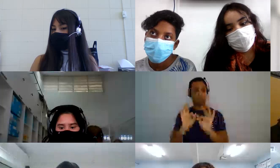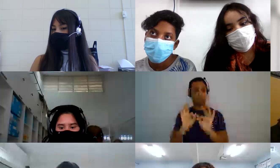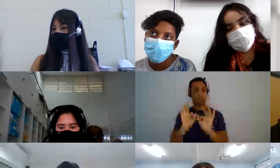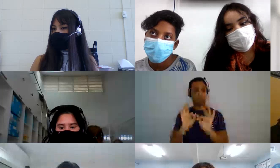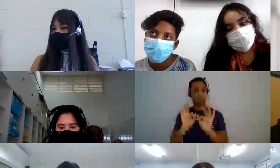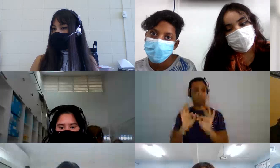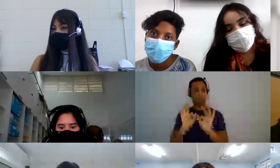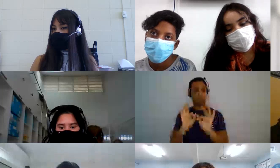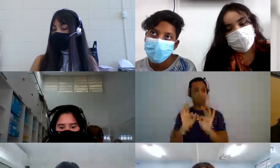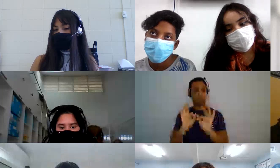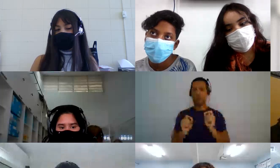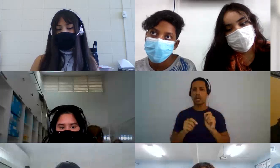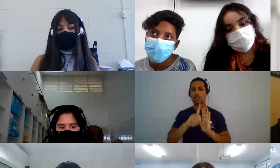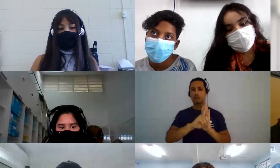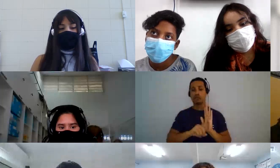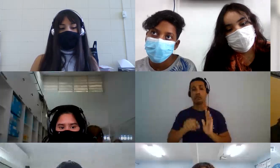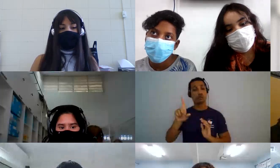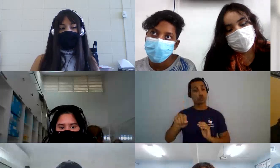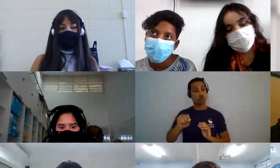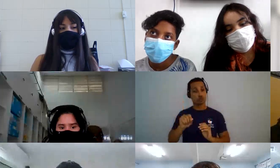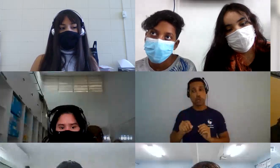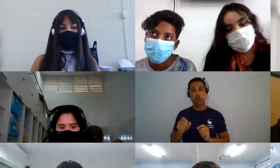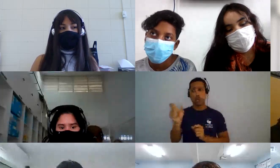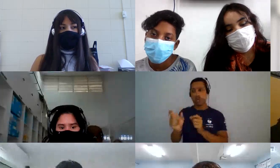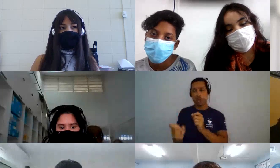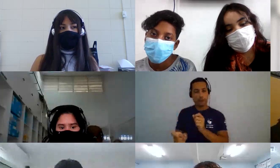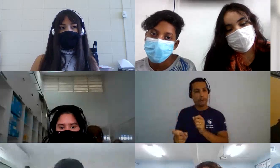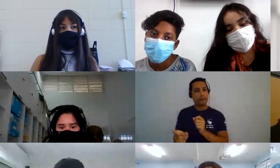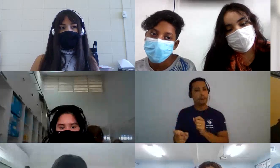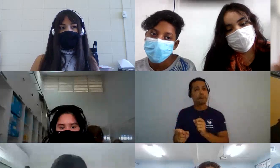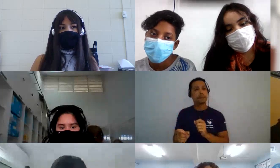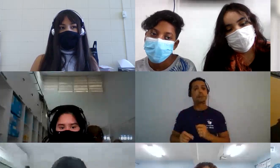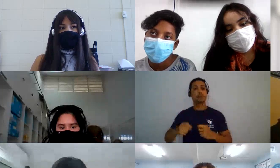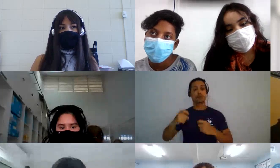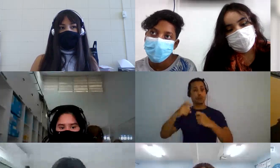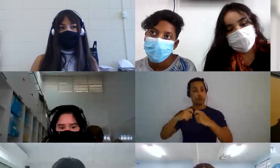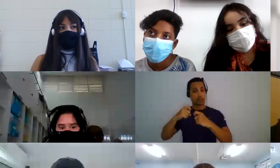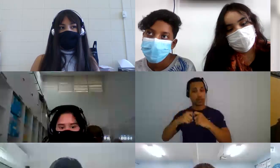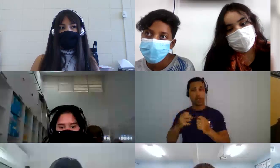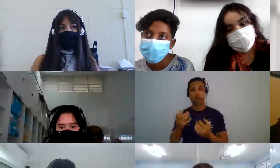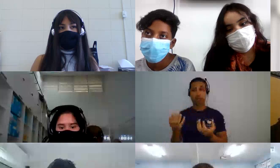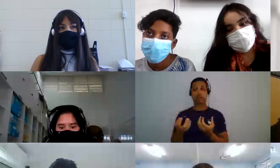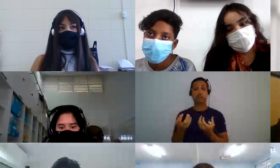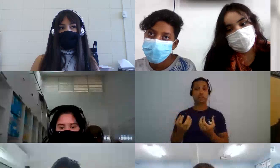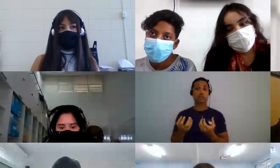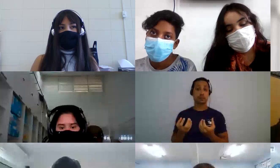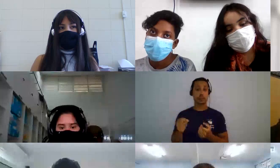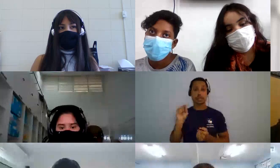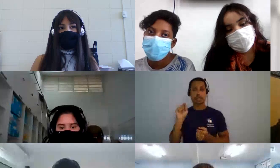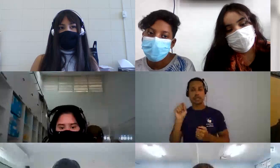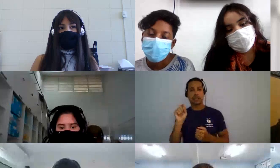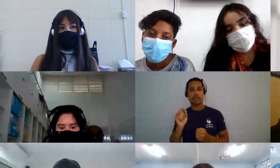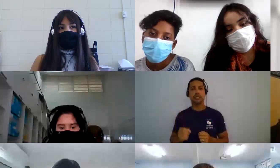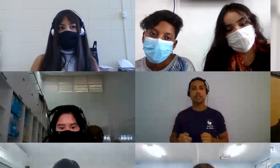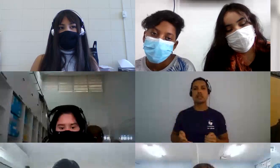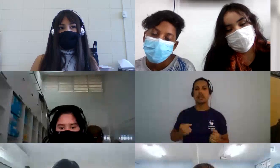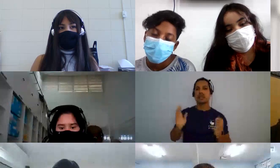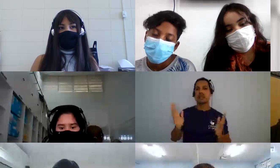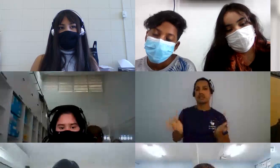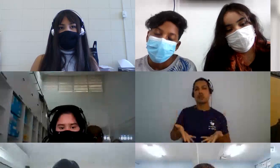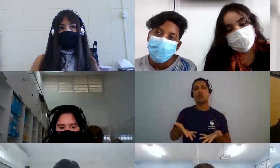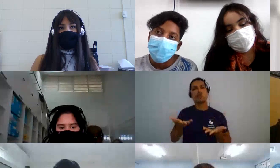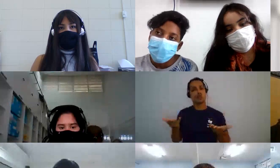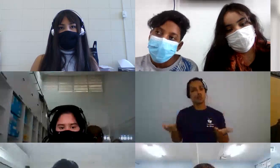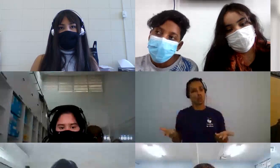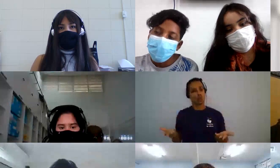escolher com quem você quer transar e quando. Com quem e quando. Isso também é importante. Você tem direito a